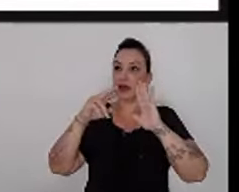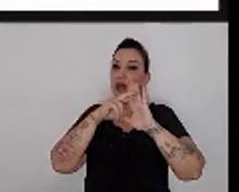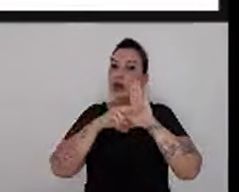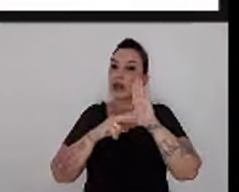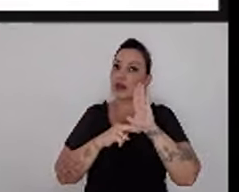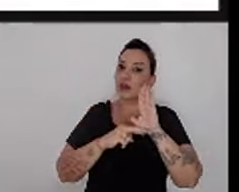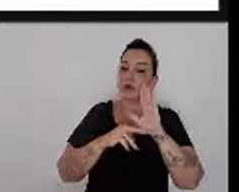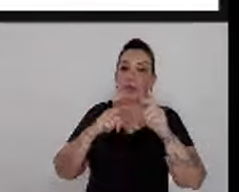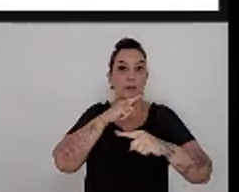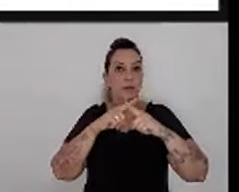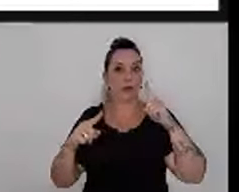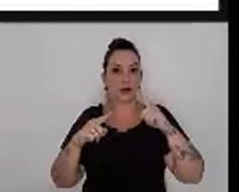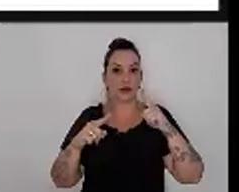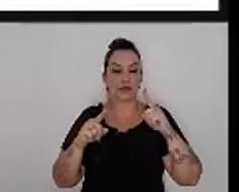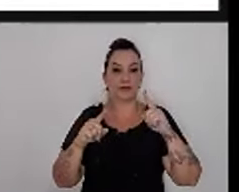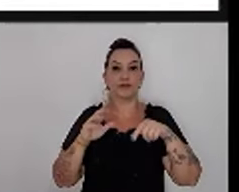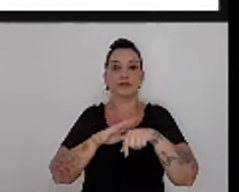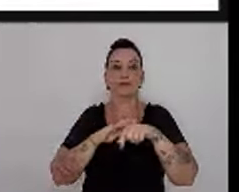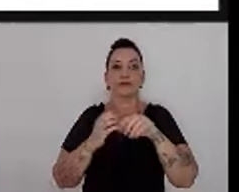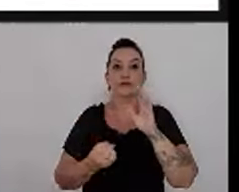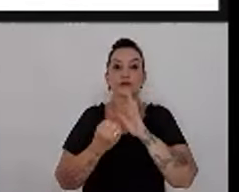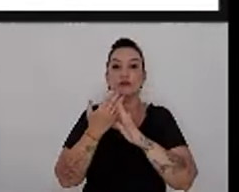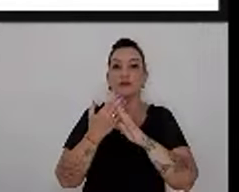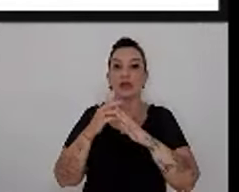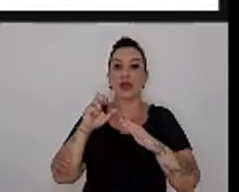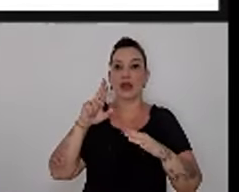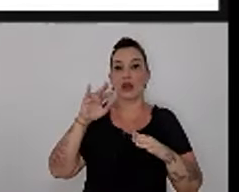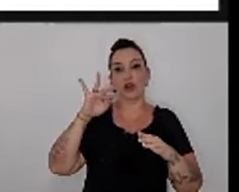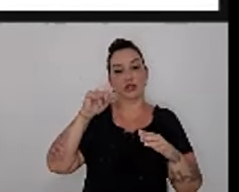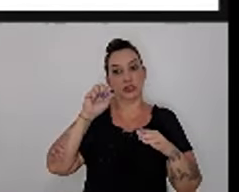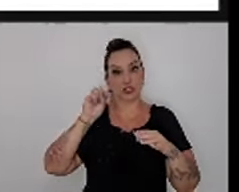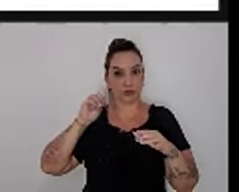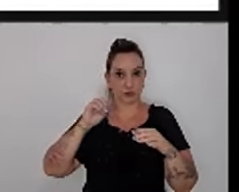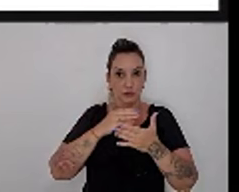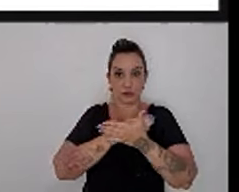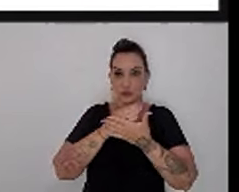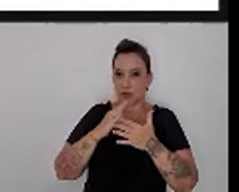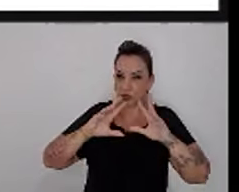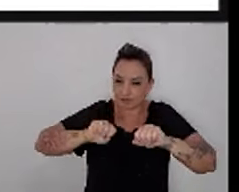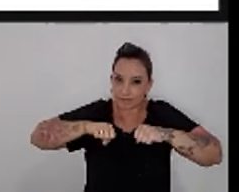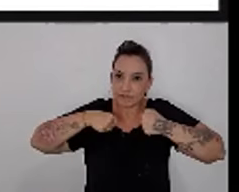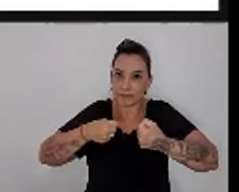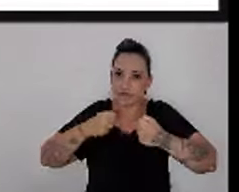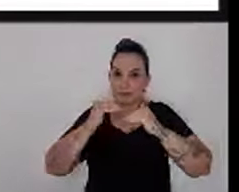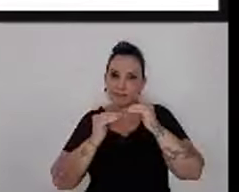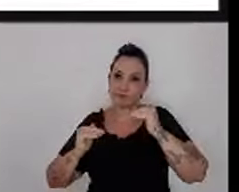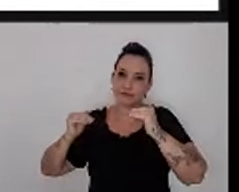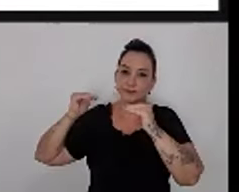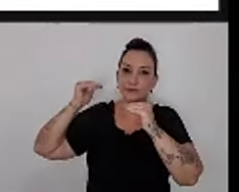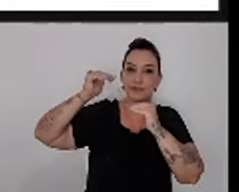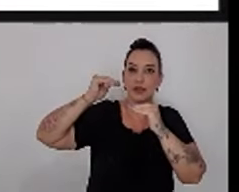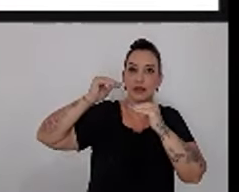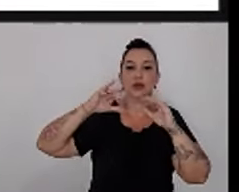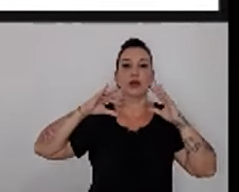as normas, as proibições formam um repertório para o erotismo a partir de todo um esforço de